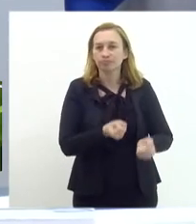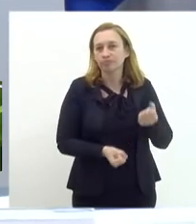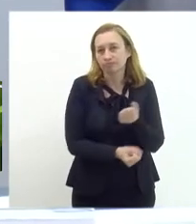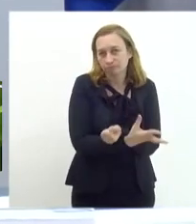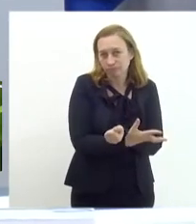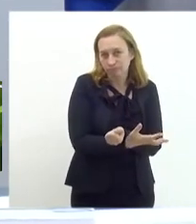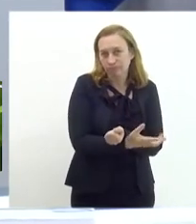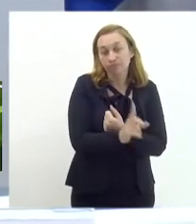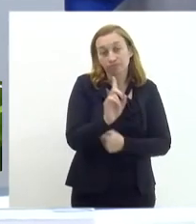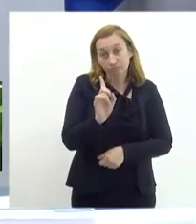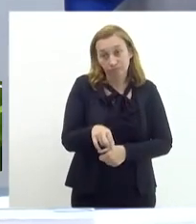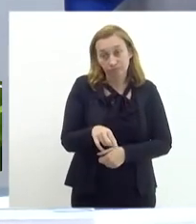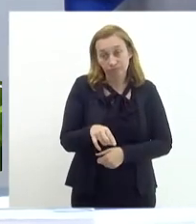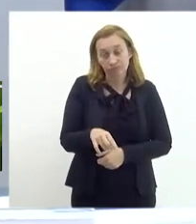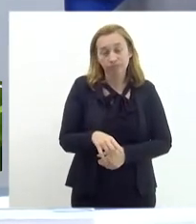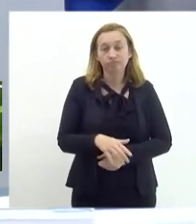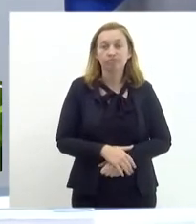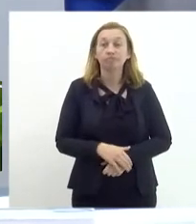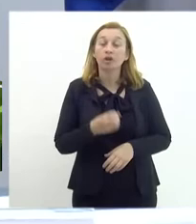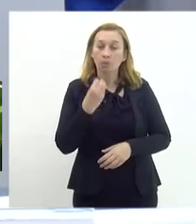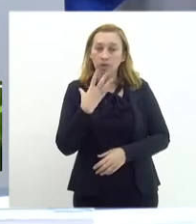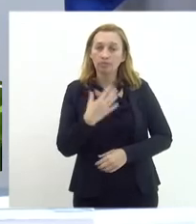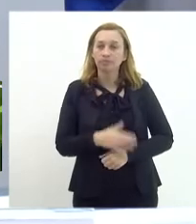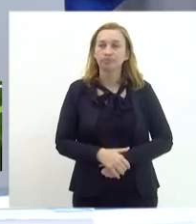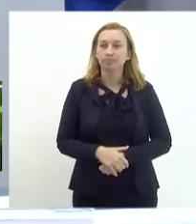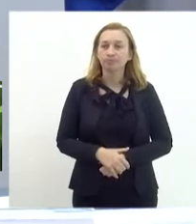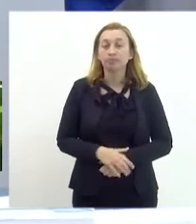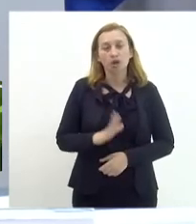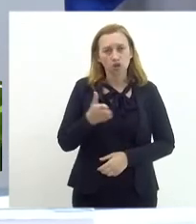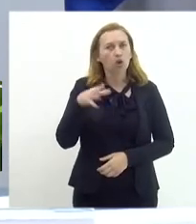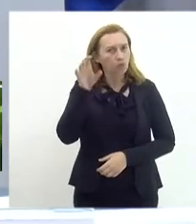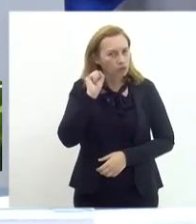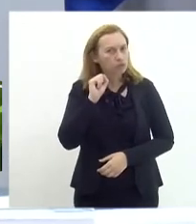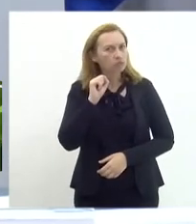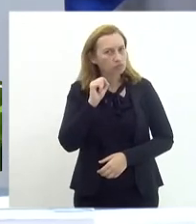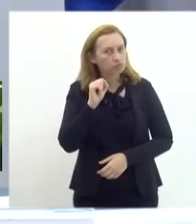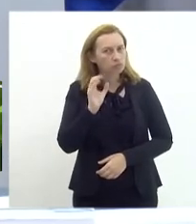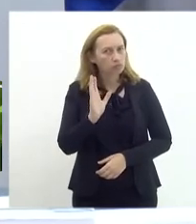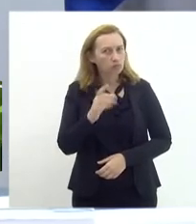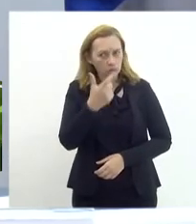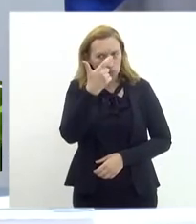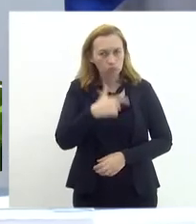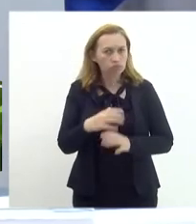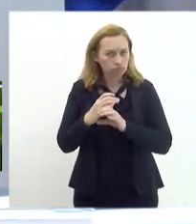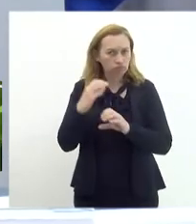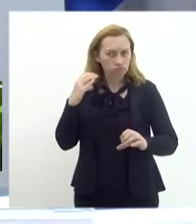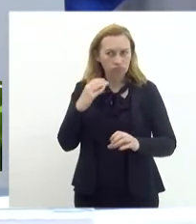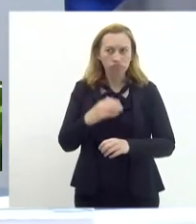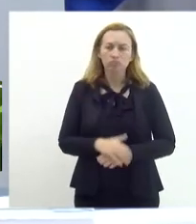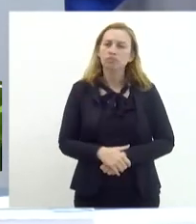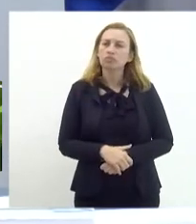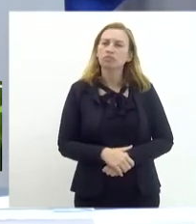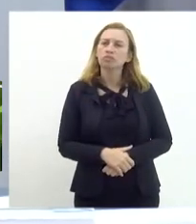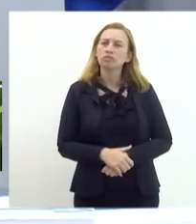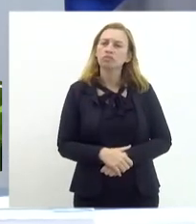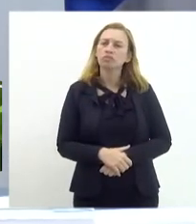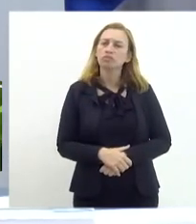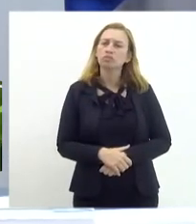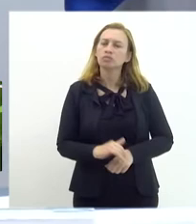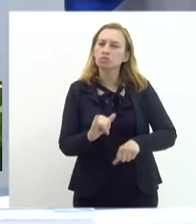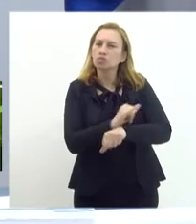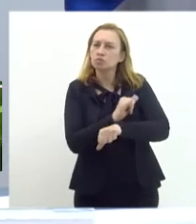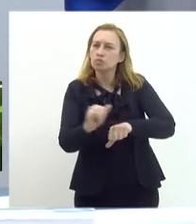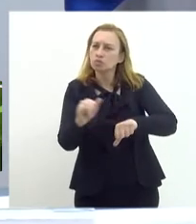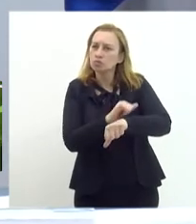né? E nomino. Bom, já ouvi isso, eu sou engenheiro. A Operação Lava